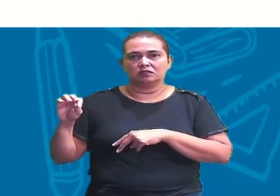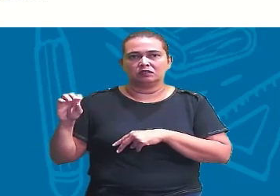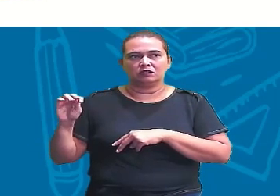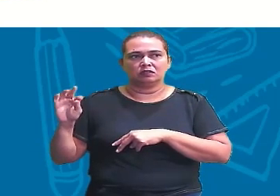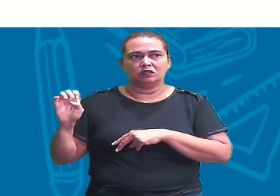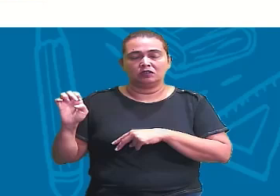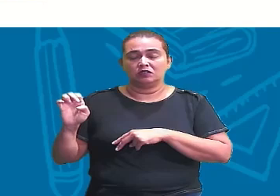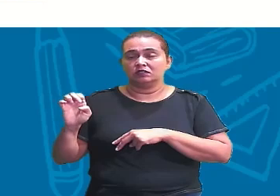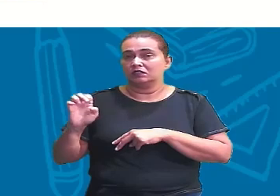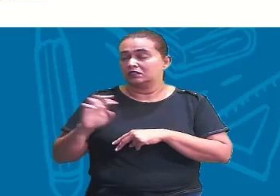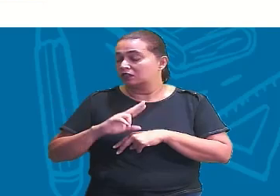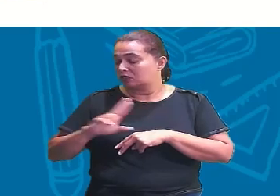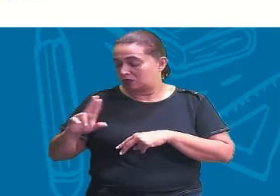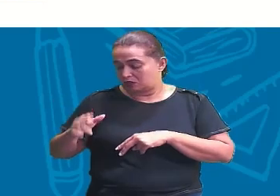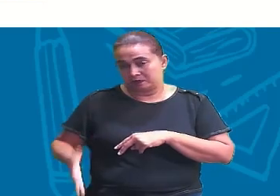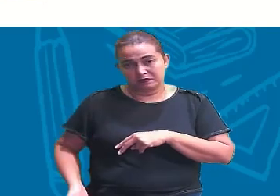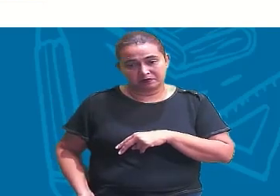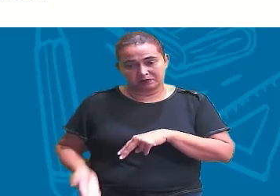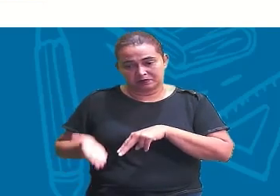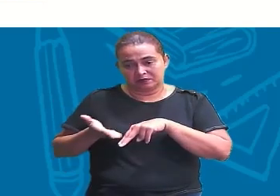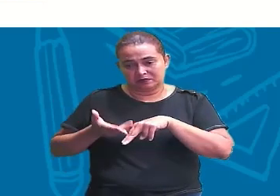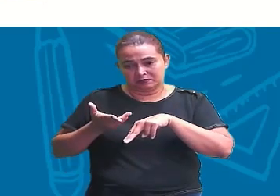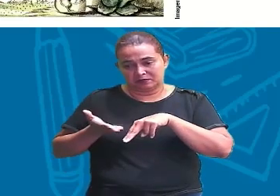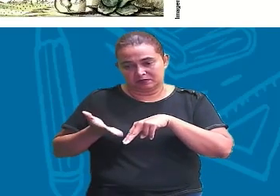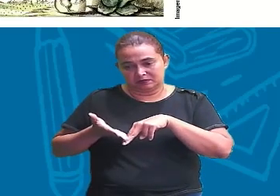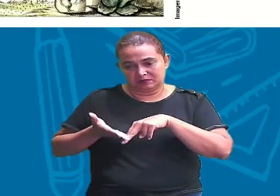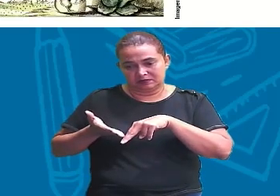nome dessa calça. Tá?